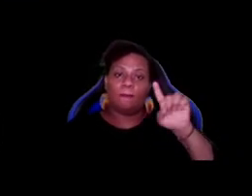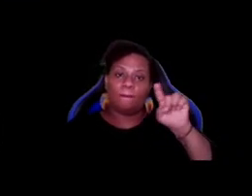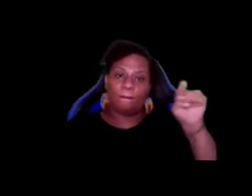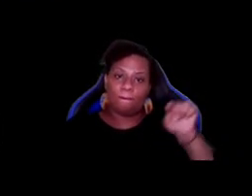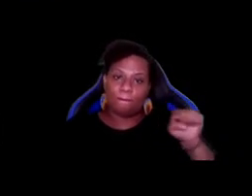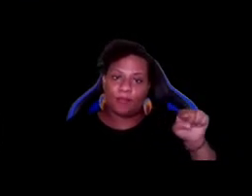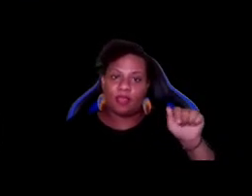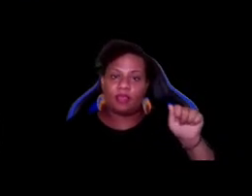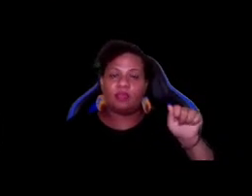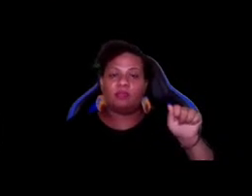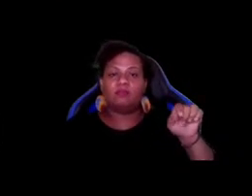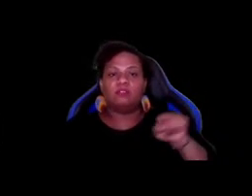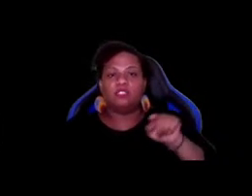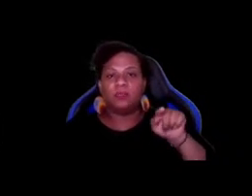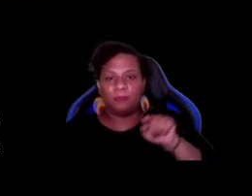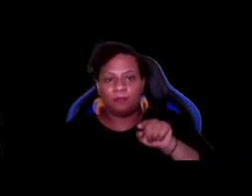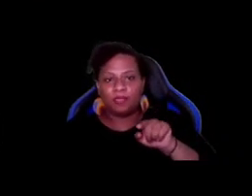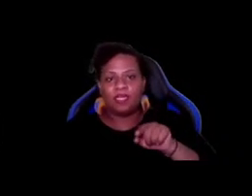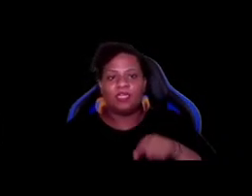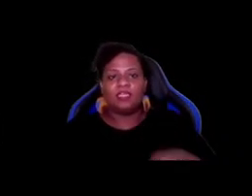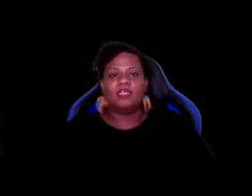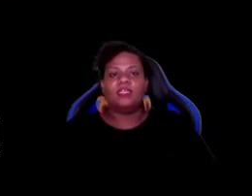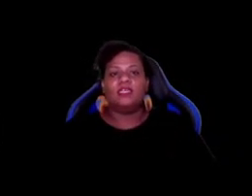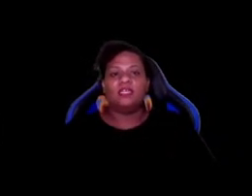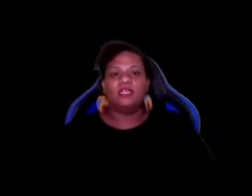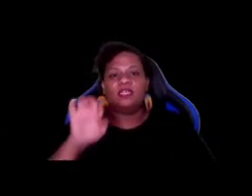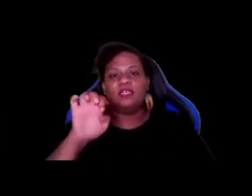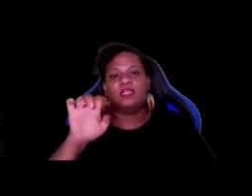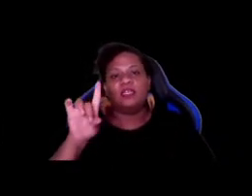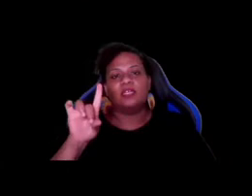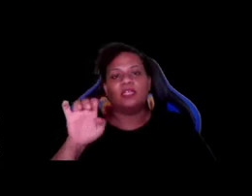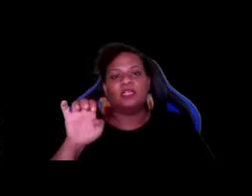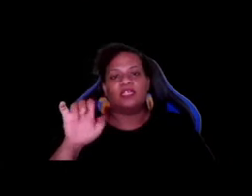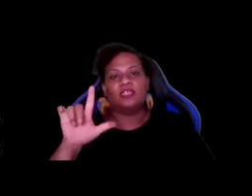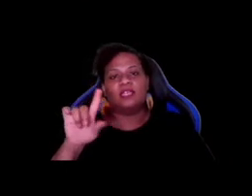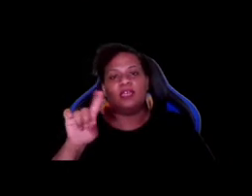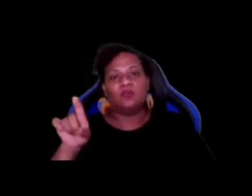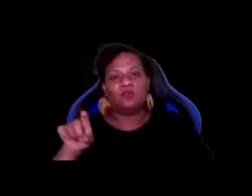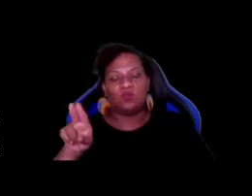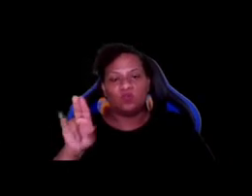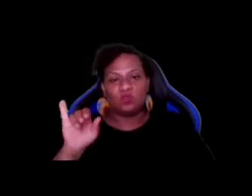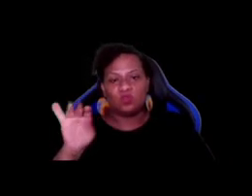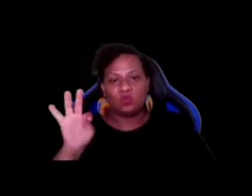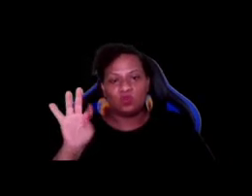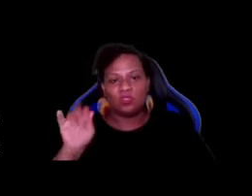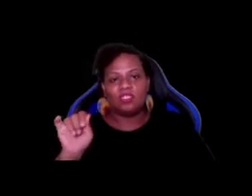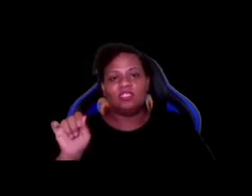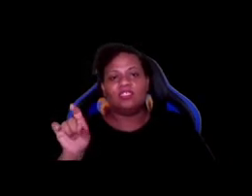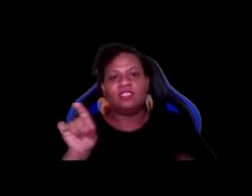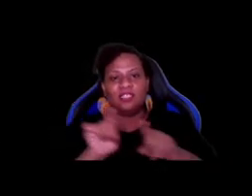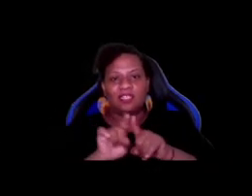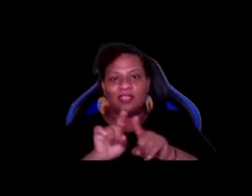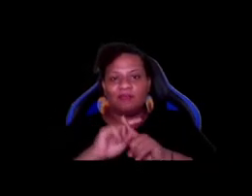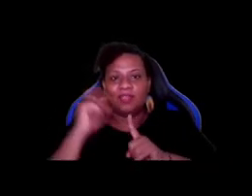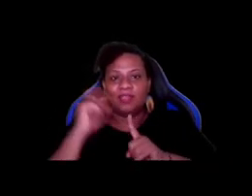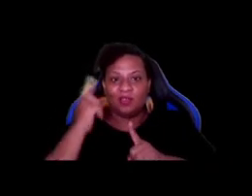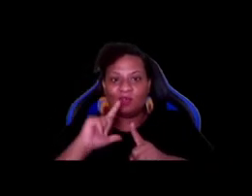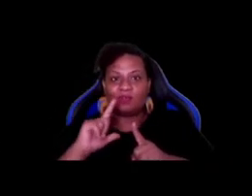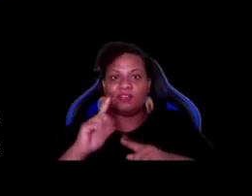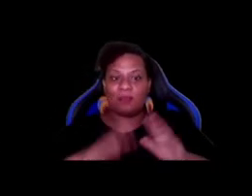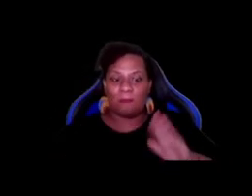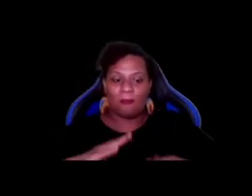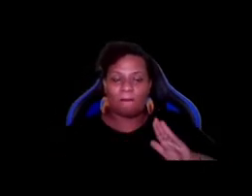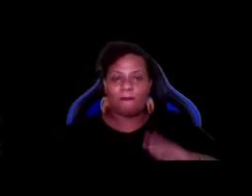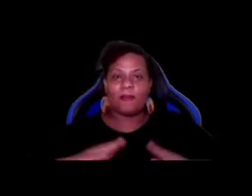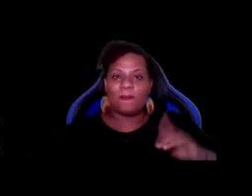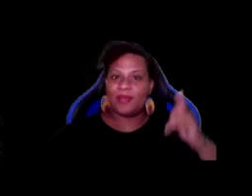também tocava, a Edelso Ita de Oxalá também toca. Se botar um aguidavi na mão dela, ela sai tocando,